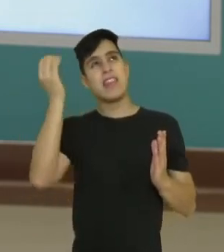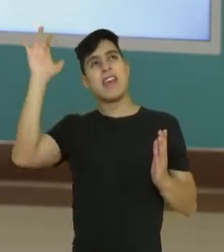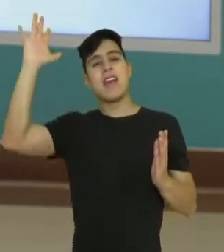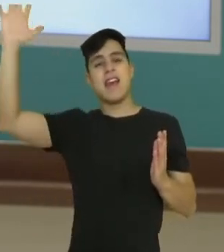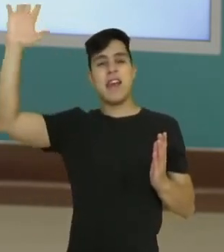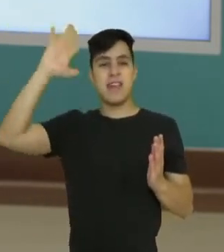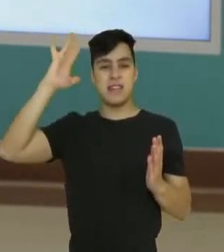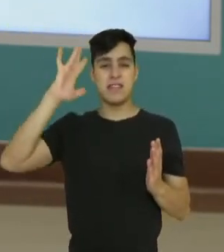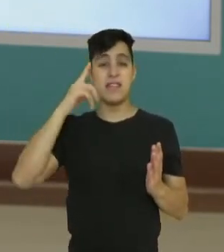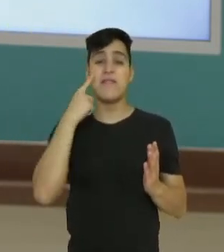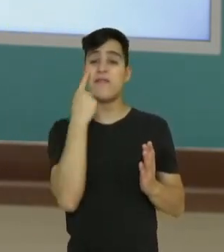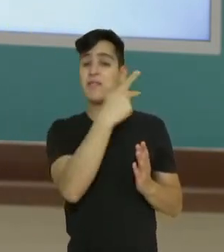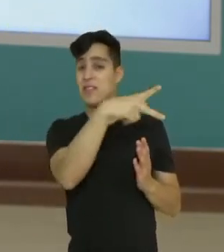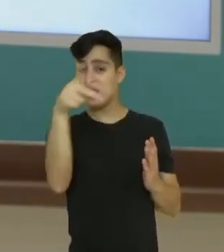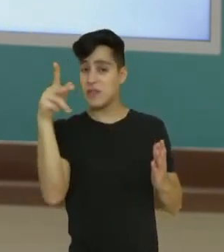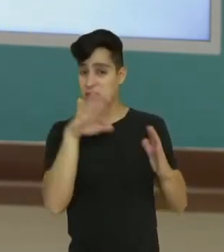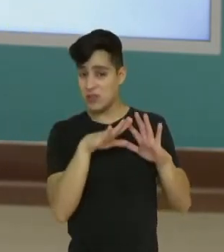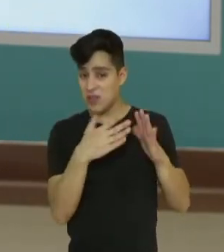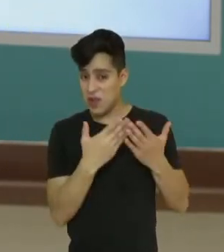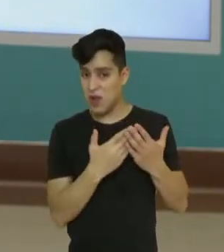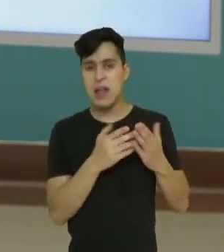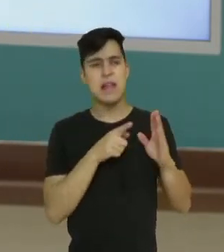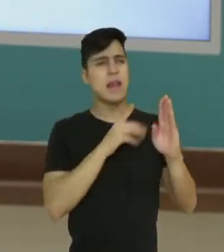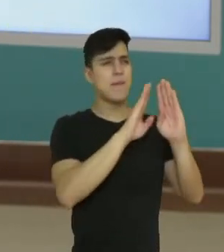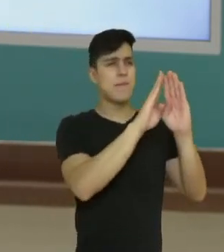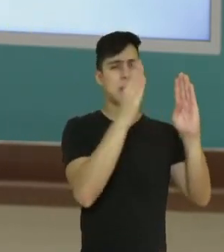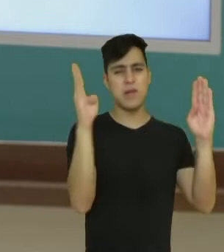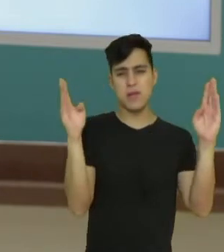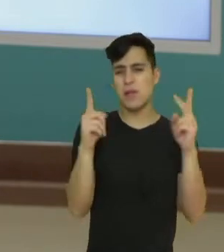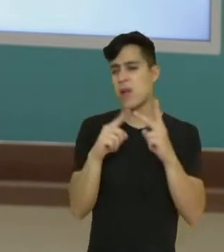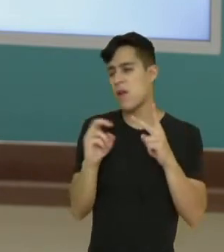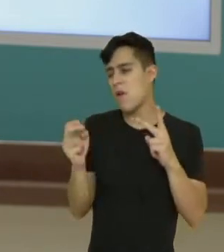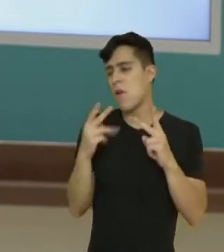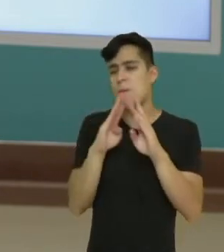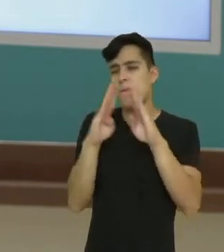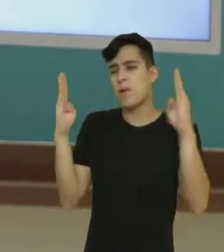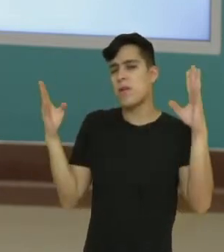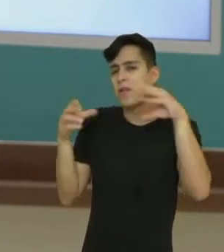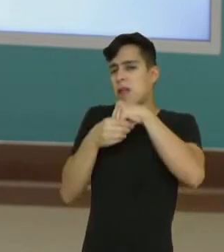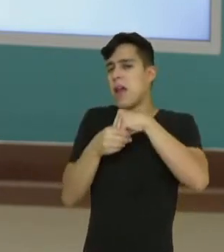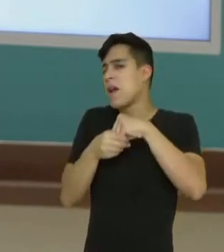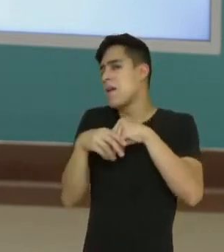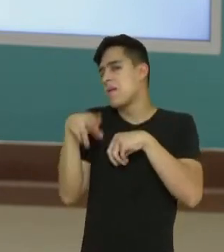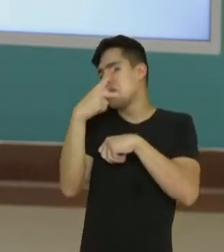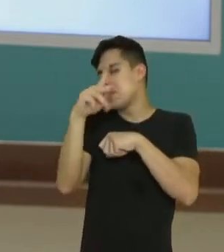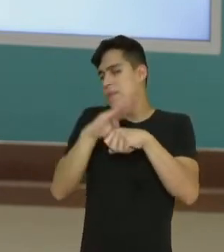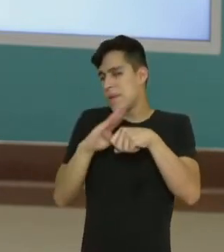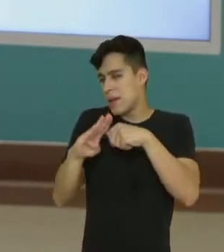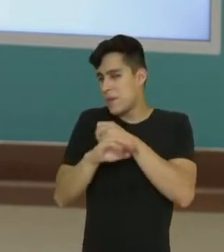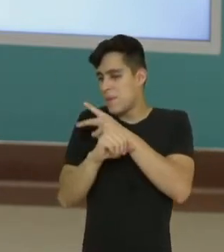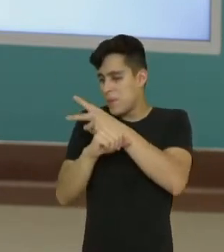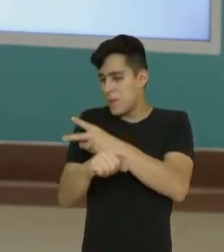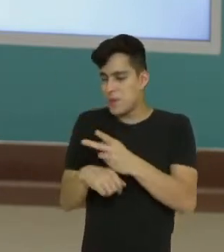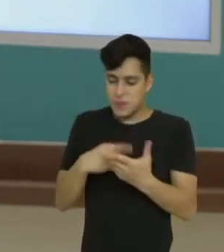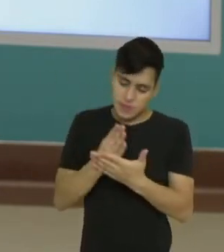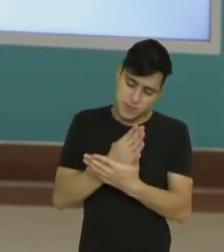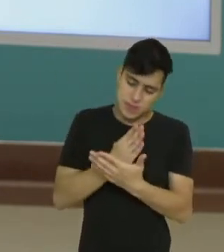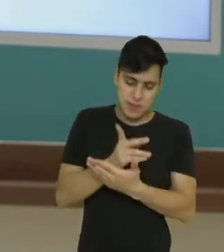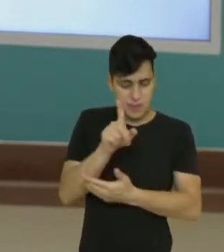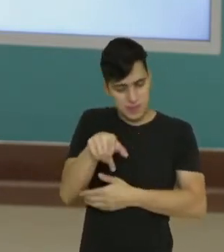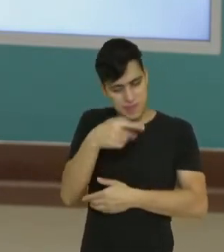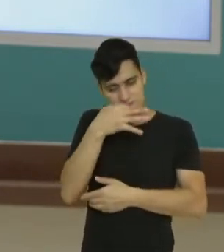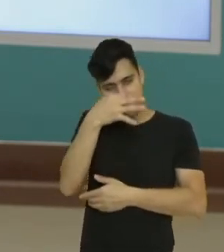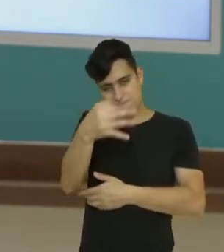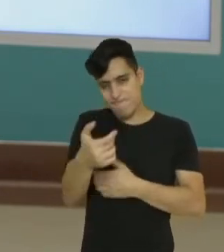na biblioteca da sua escola ou numa biblioteca de um bairro e procure esse livro e faça a leitura. Claro, é uma